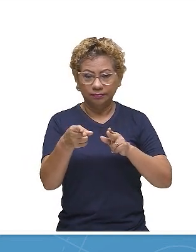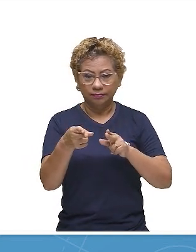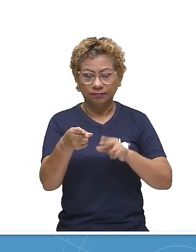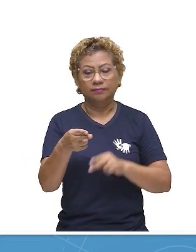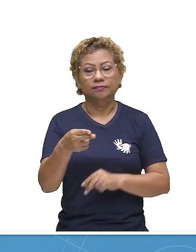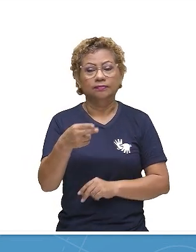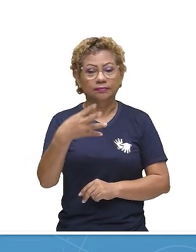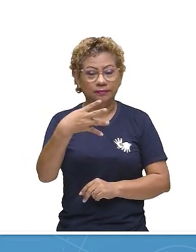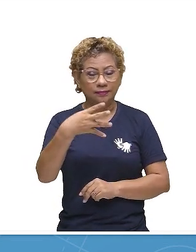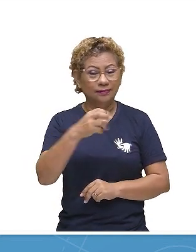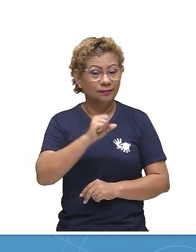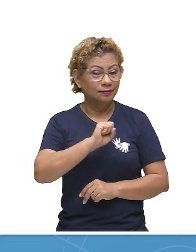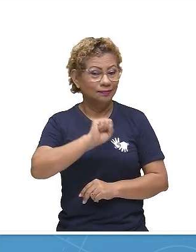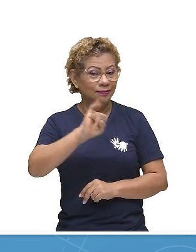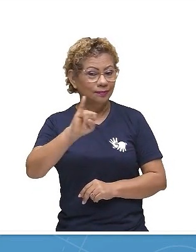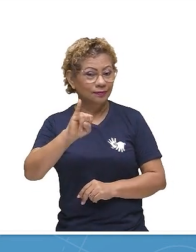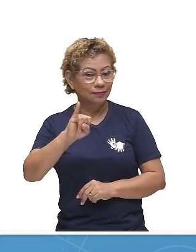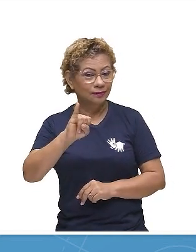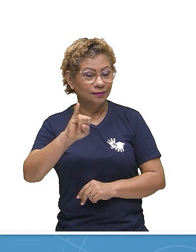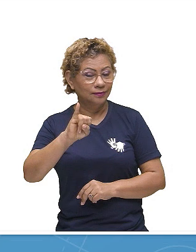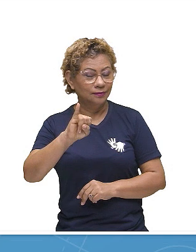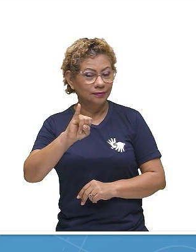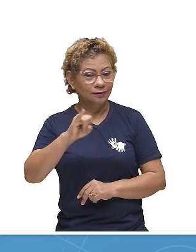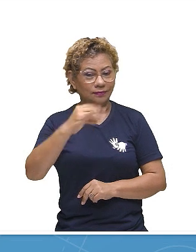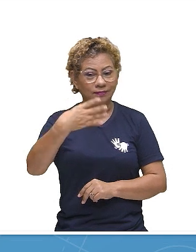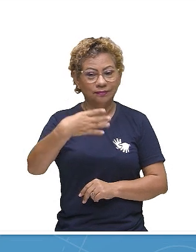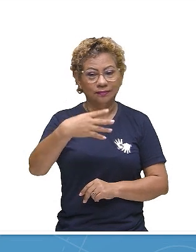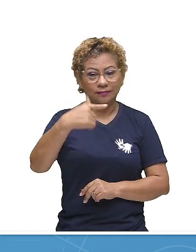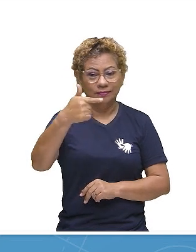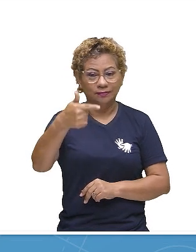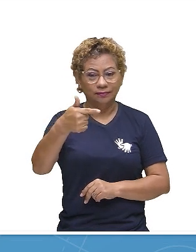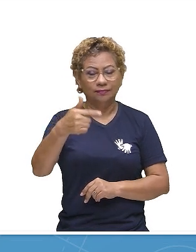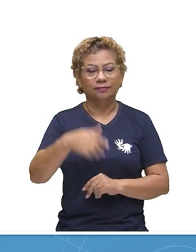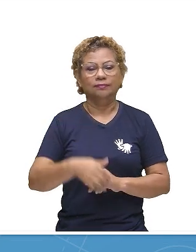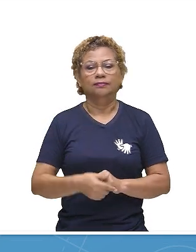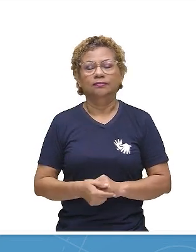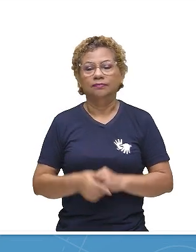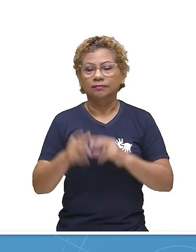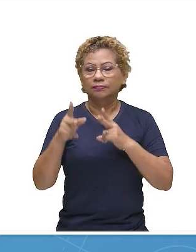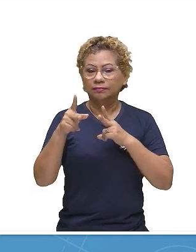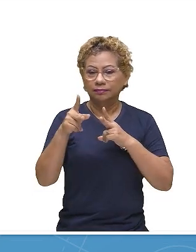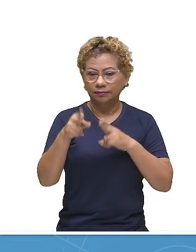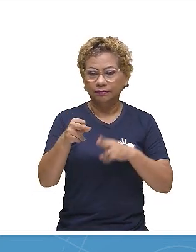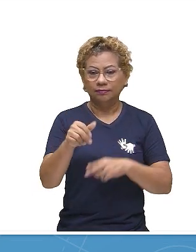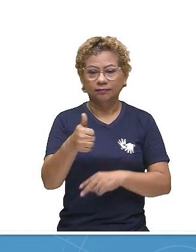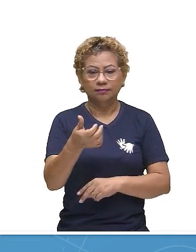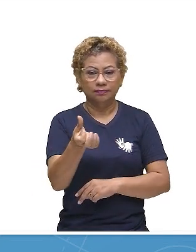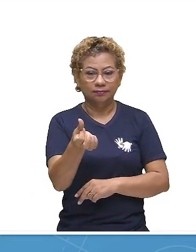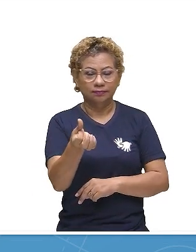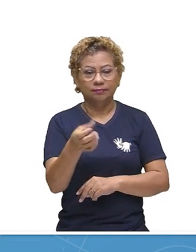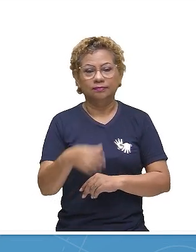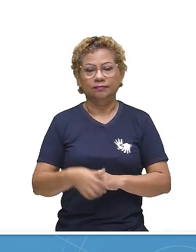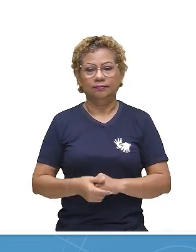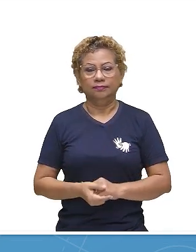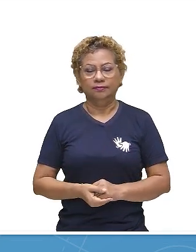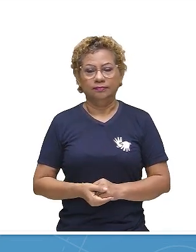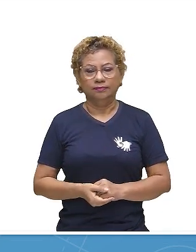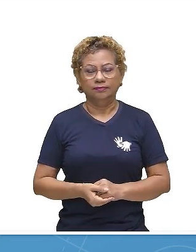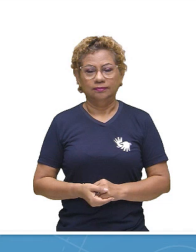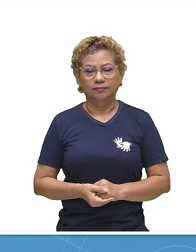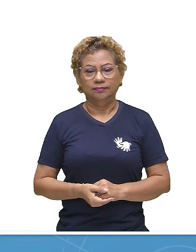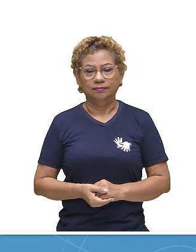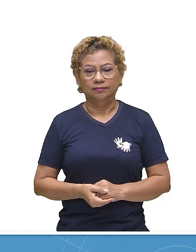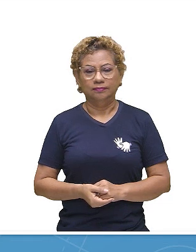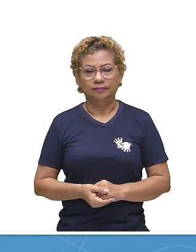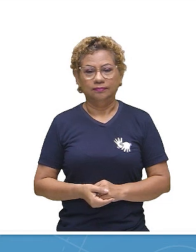se 4 ao quadrado for igual a 16. Essa propriedade aqui, que